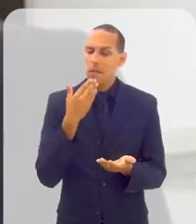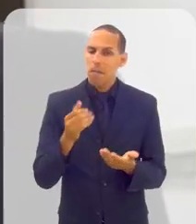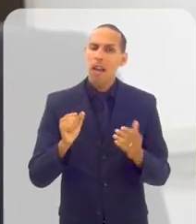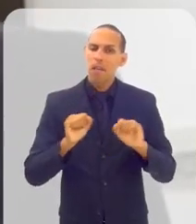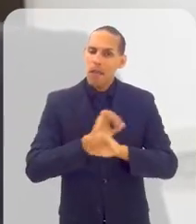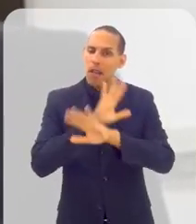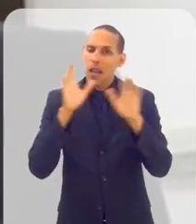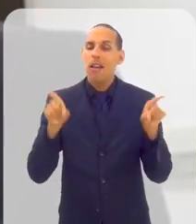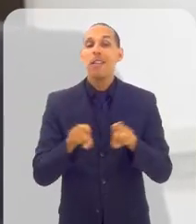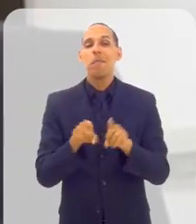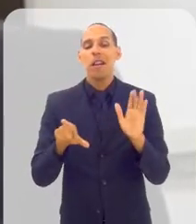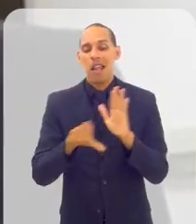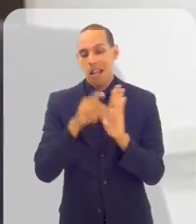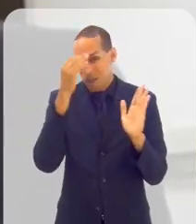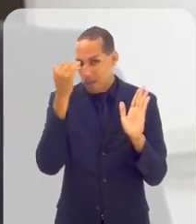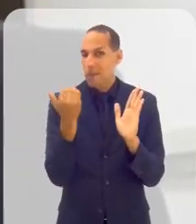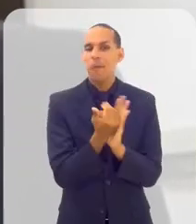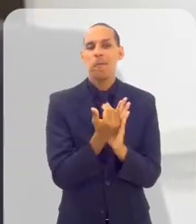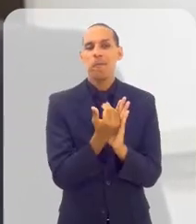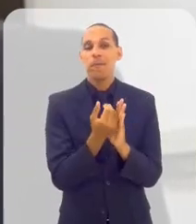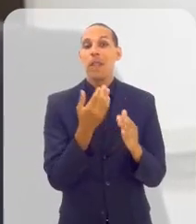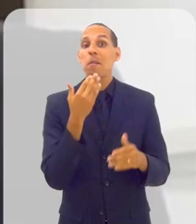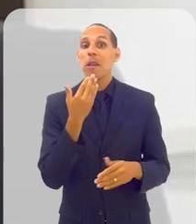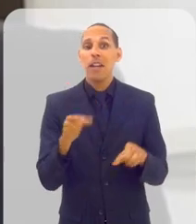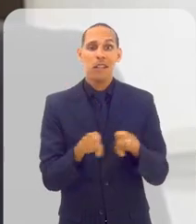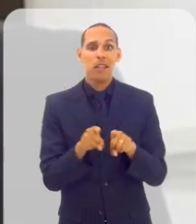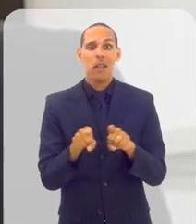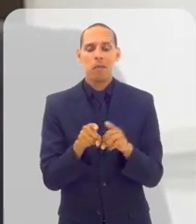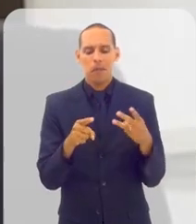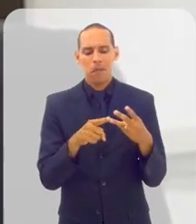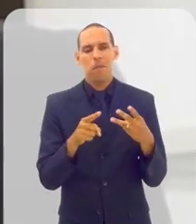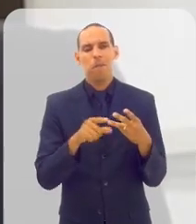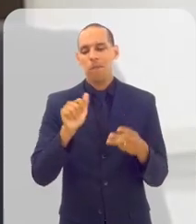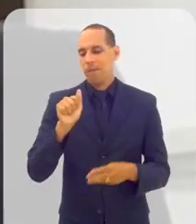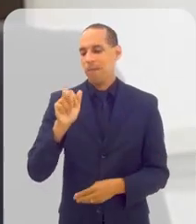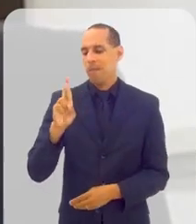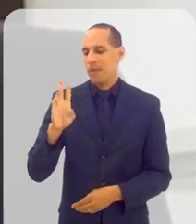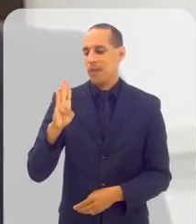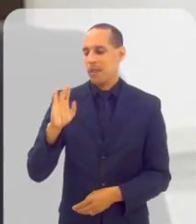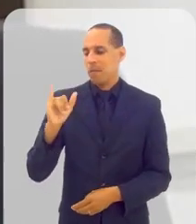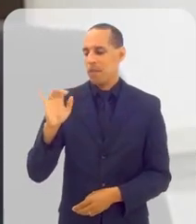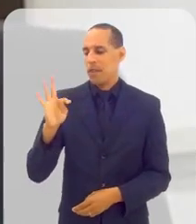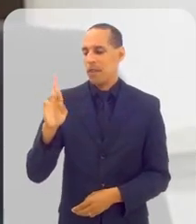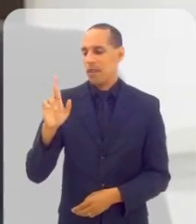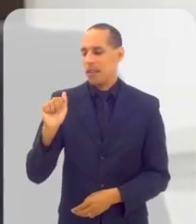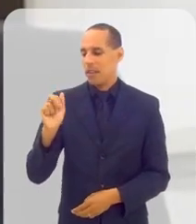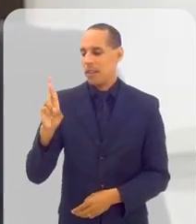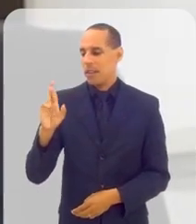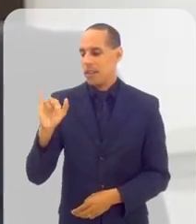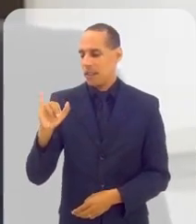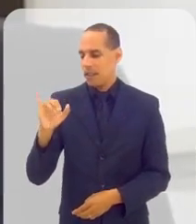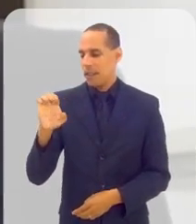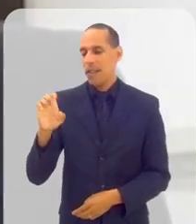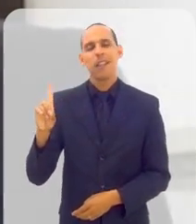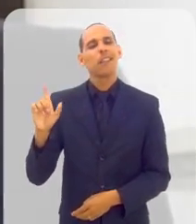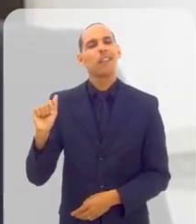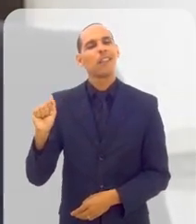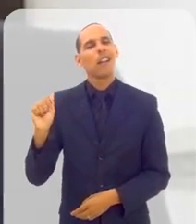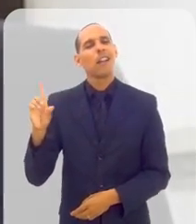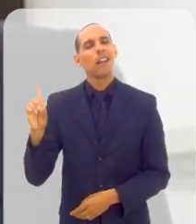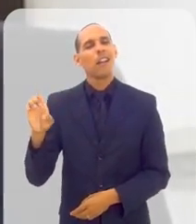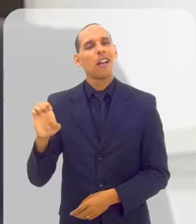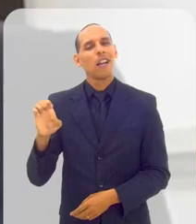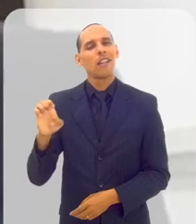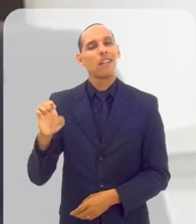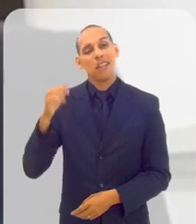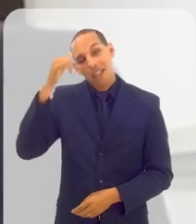vem pedindo legalidade e vem pedindo que não haja arbitrariedade, porque ocorre, às vezes, de